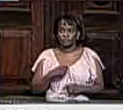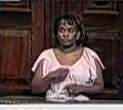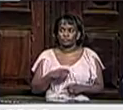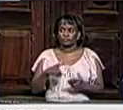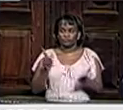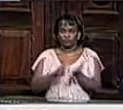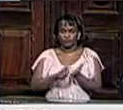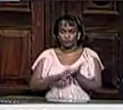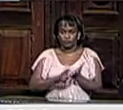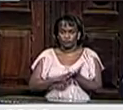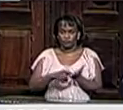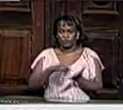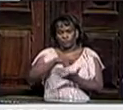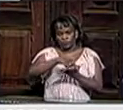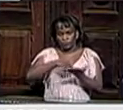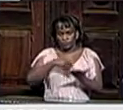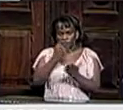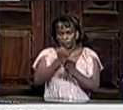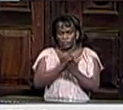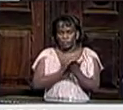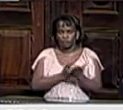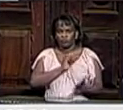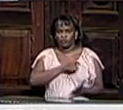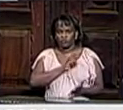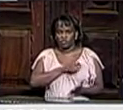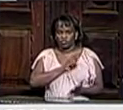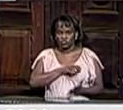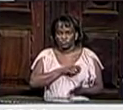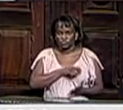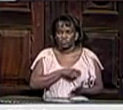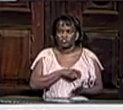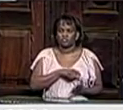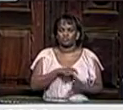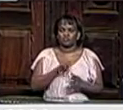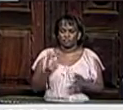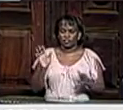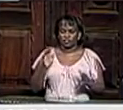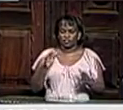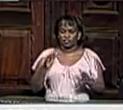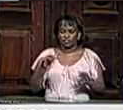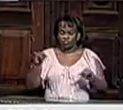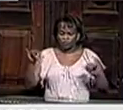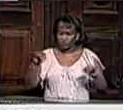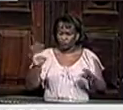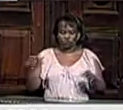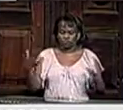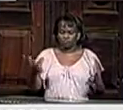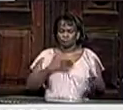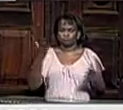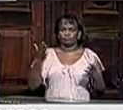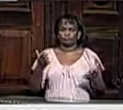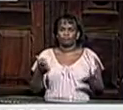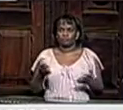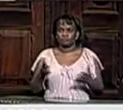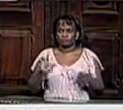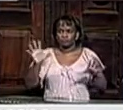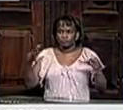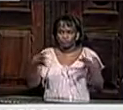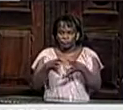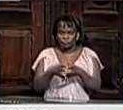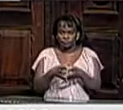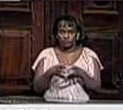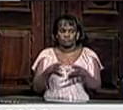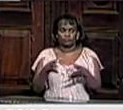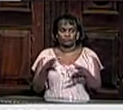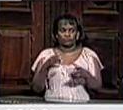um pacote de maldades que atingirá fortemente o